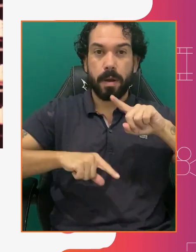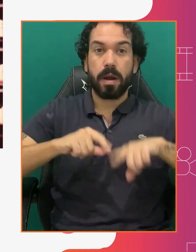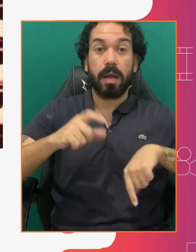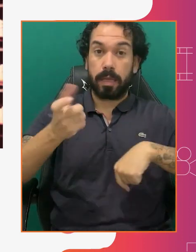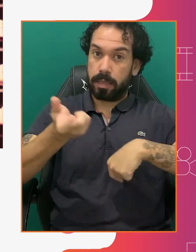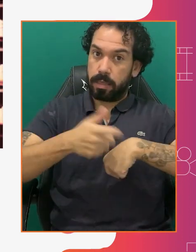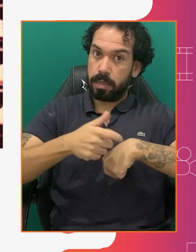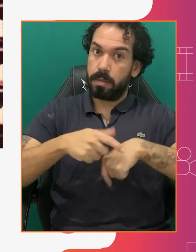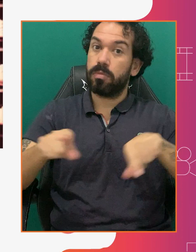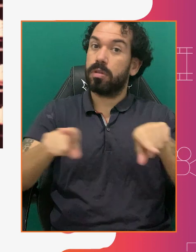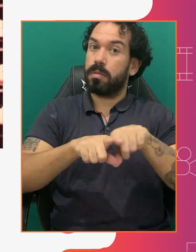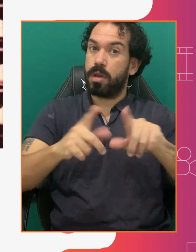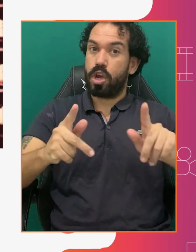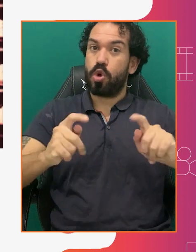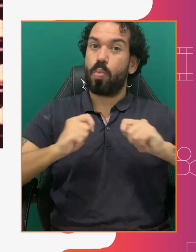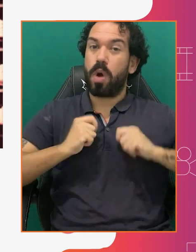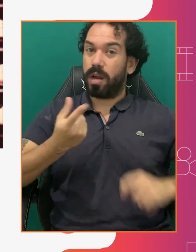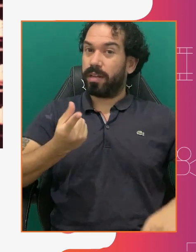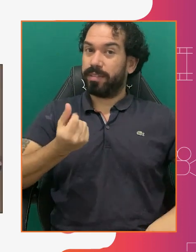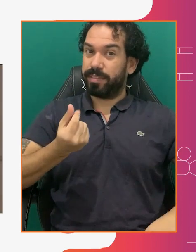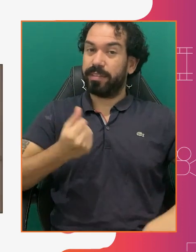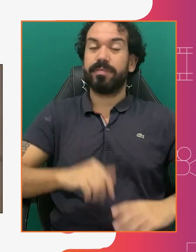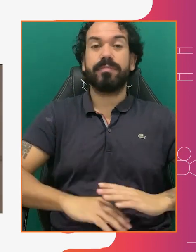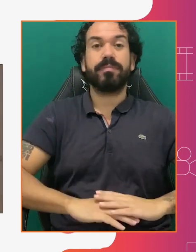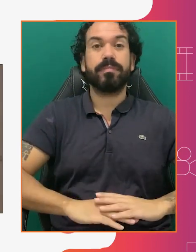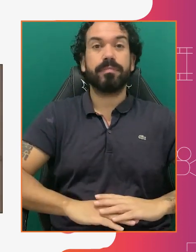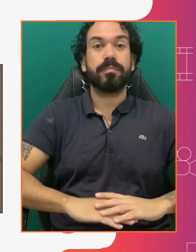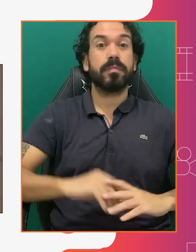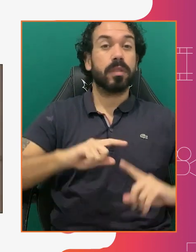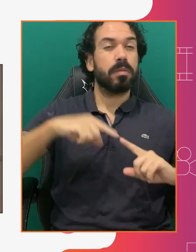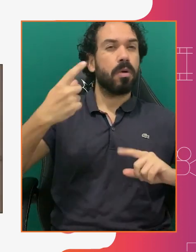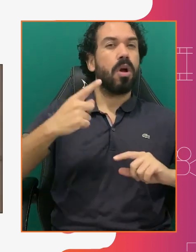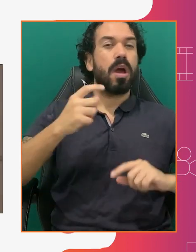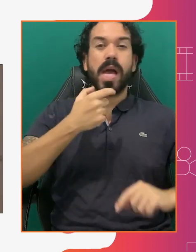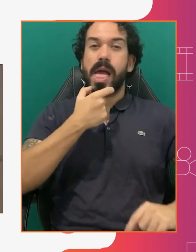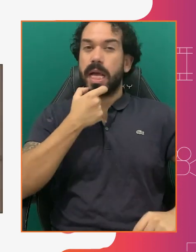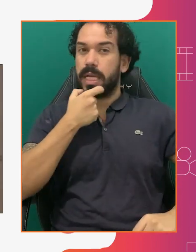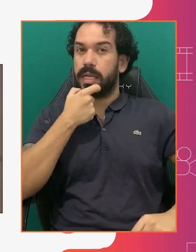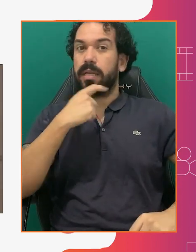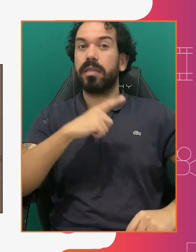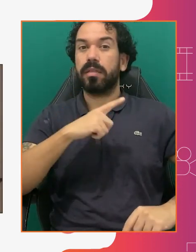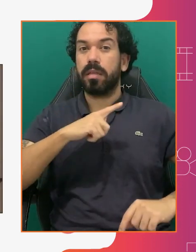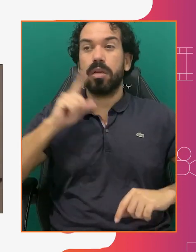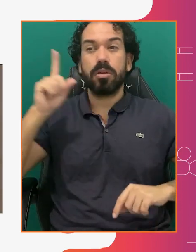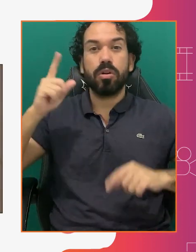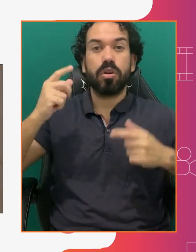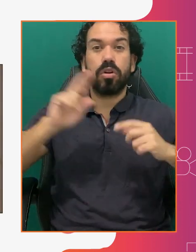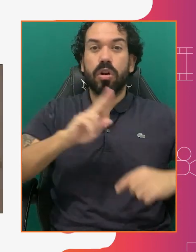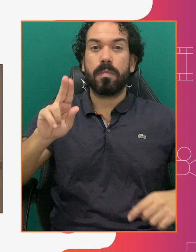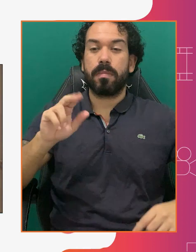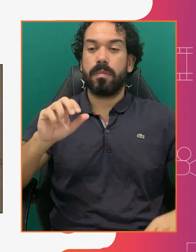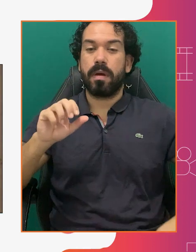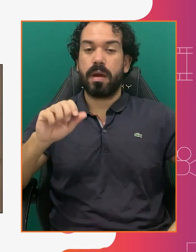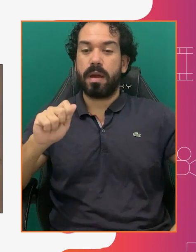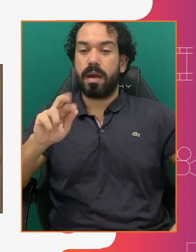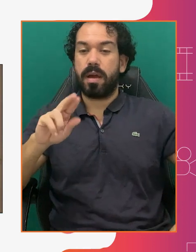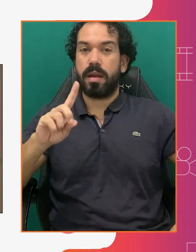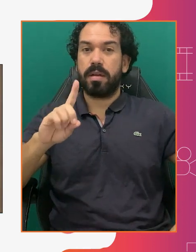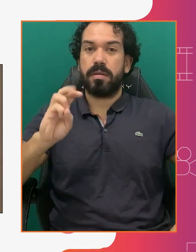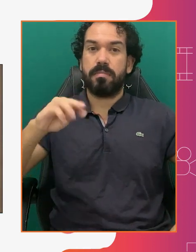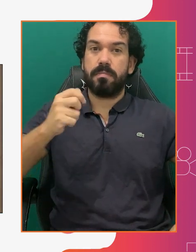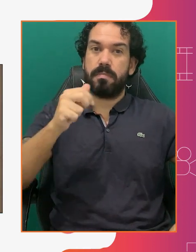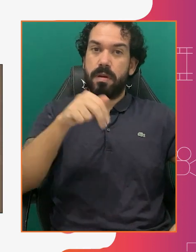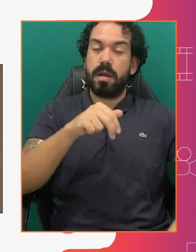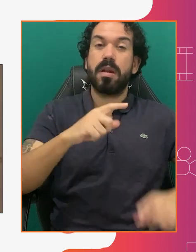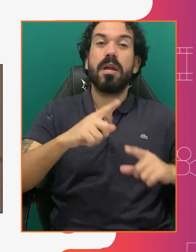material, de tempo e de dinheiro da equipe. Já na Inglaterra, temos o estúdio inglês Aardman,